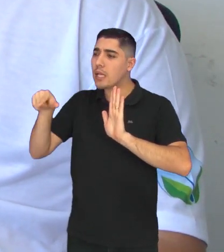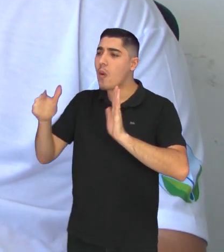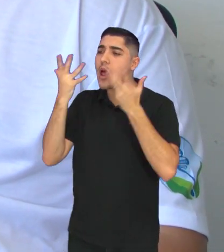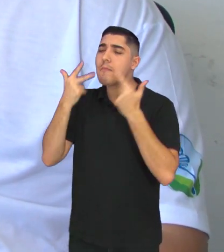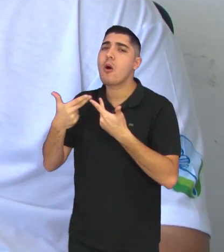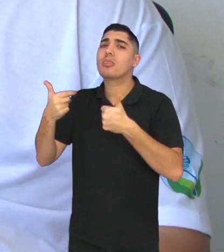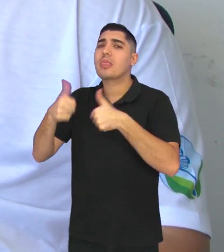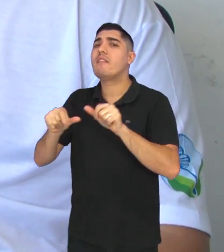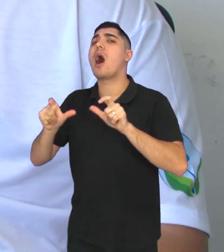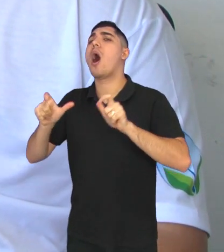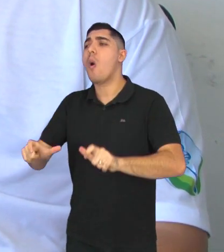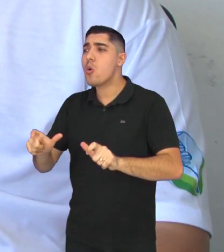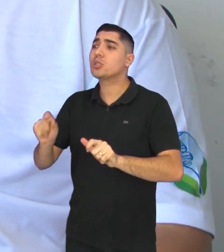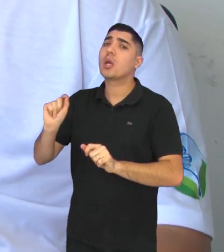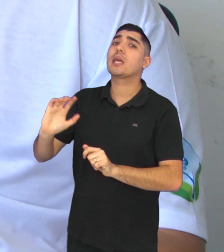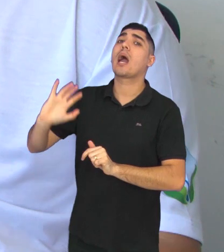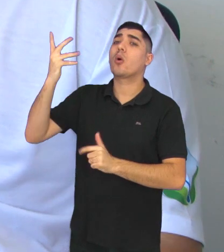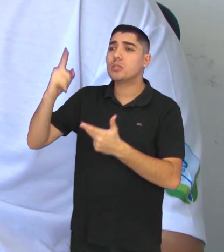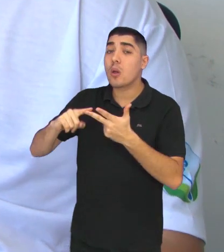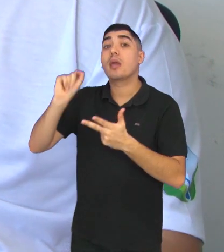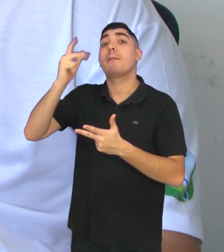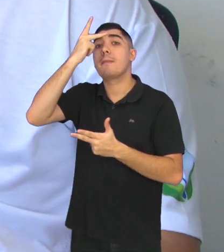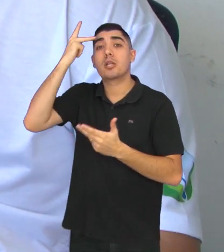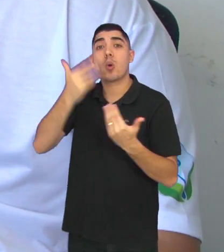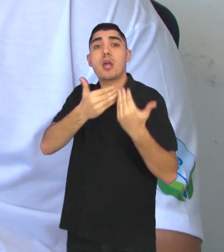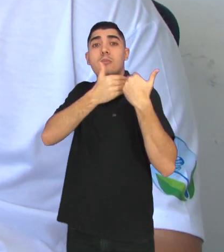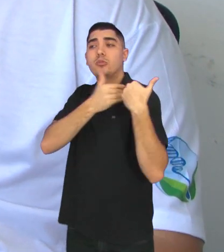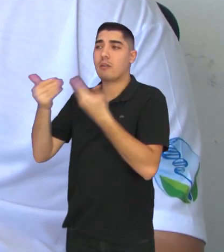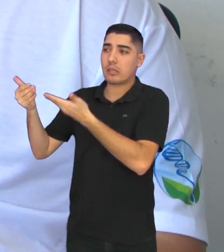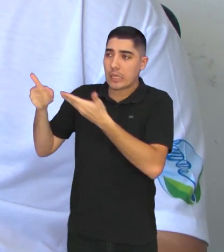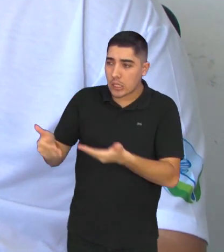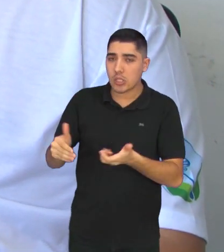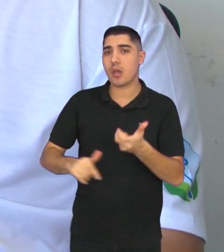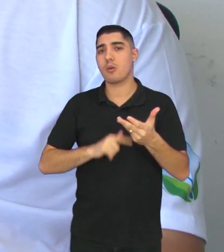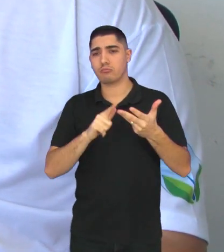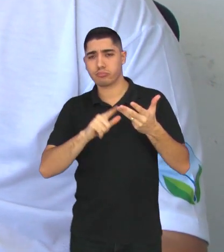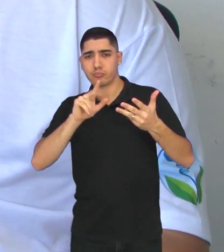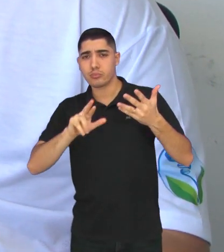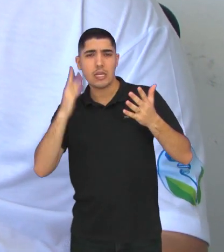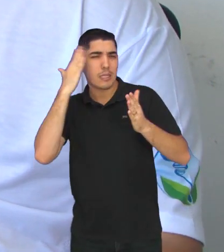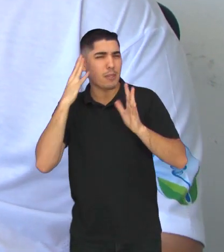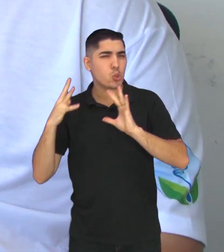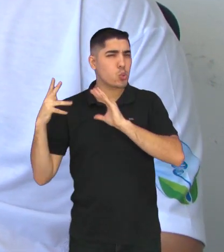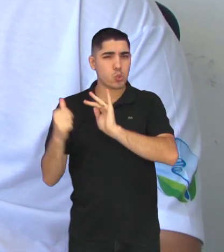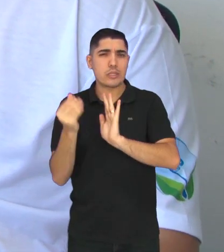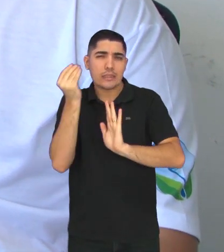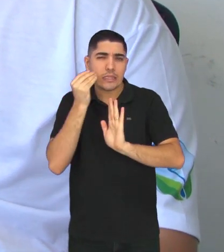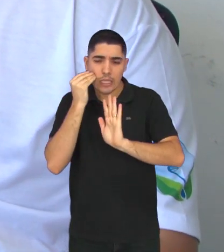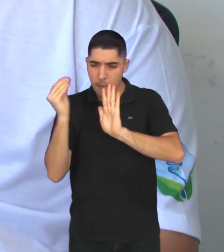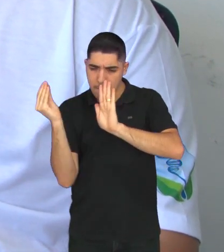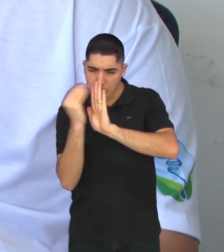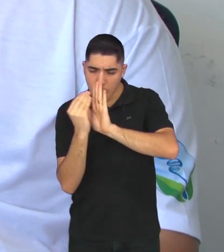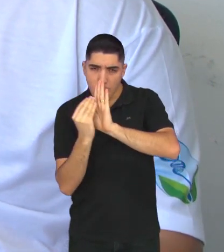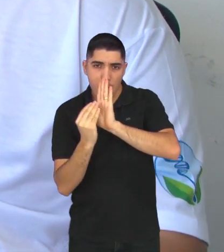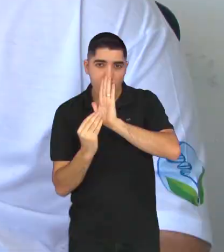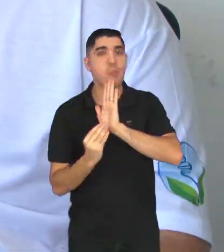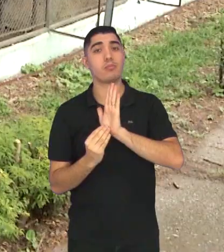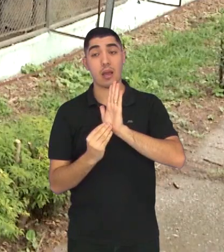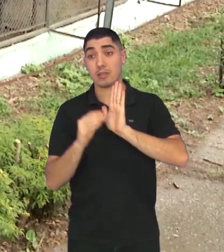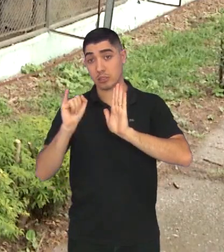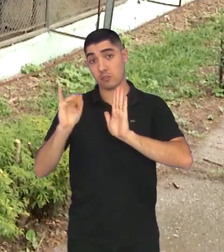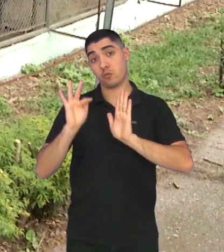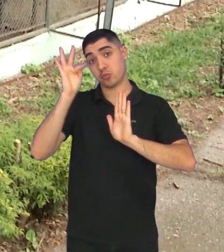o que aconteceu com ele, para a gente ter o controle do que está acontecendo aqui. A gente vai saber de onde esse animal veio, caso seja necessária essa informação para